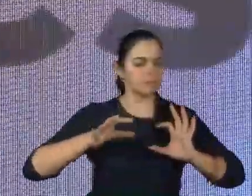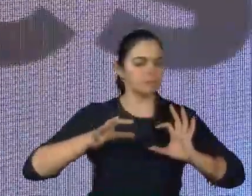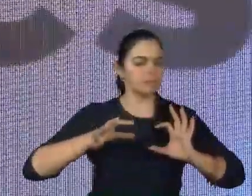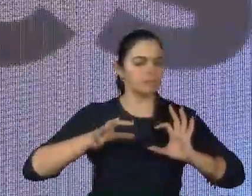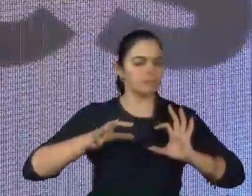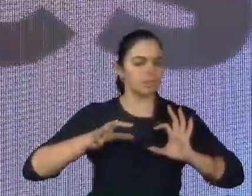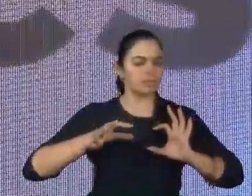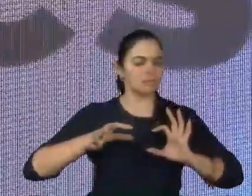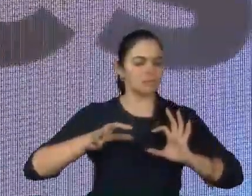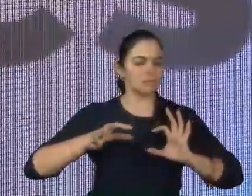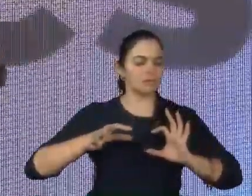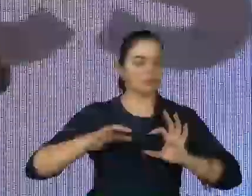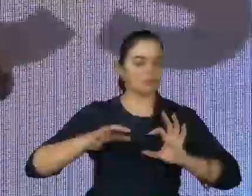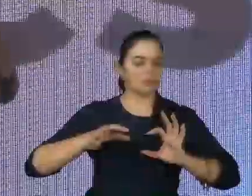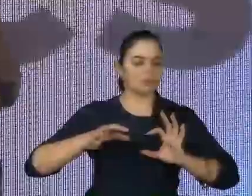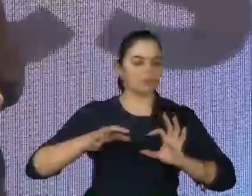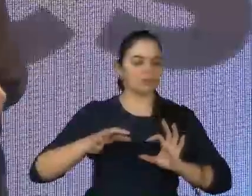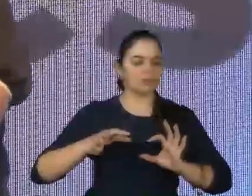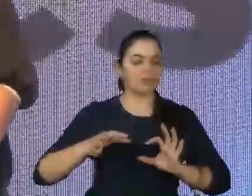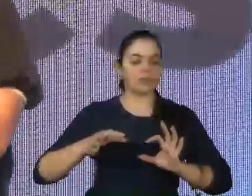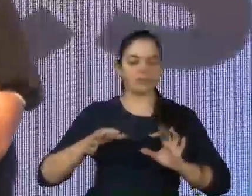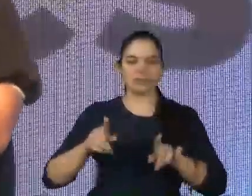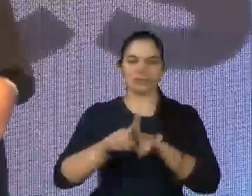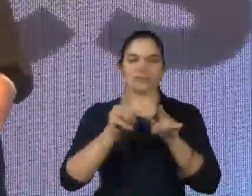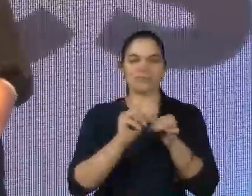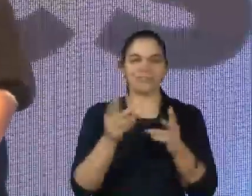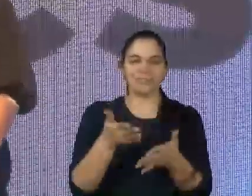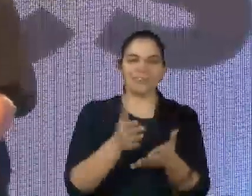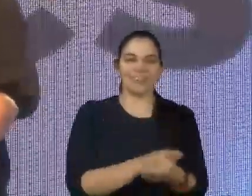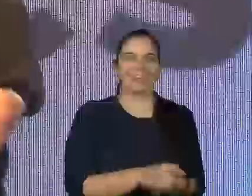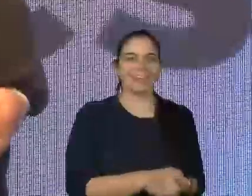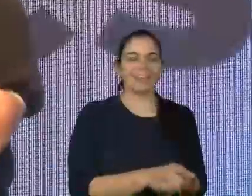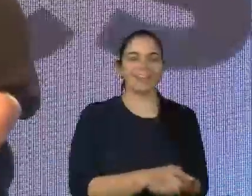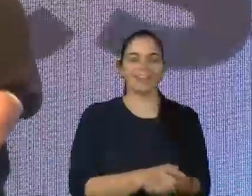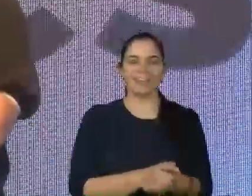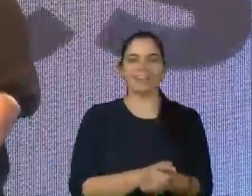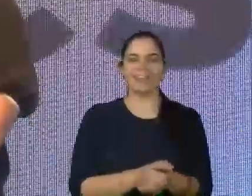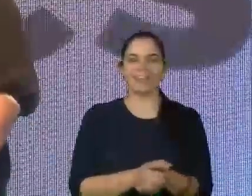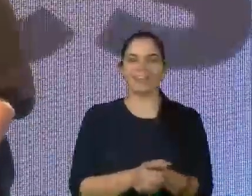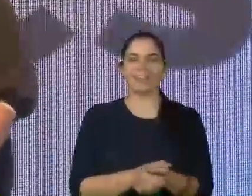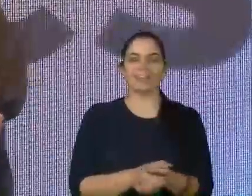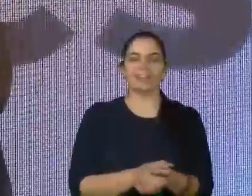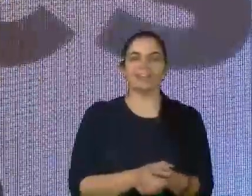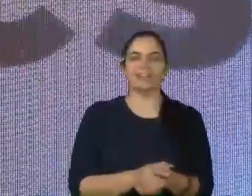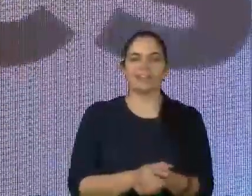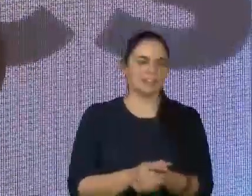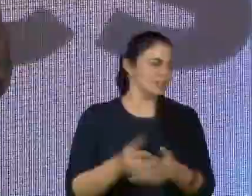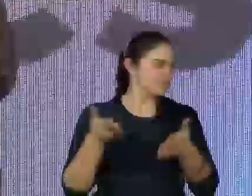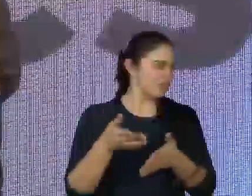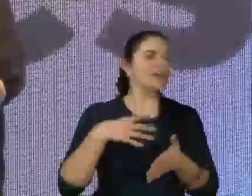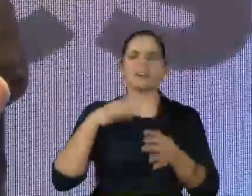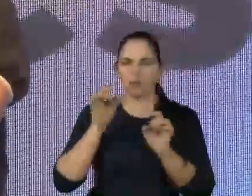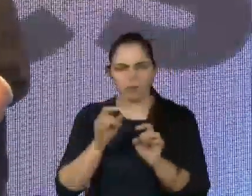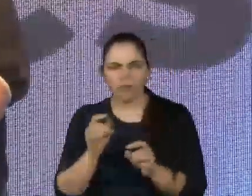Então, exatamente isso. Que assim, eu já tenho próprio, não, assim, eu